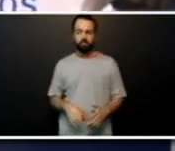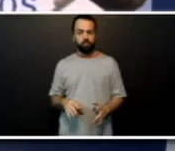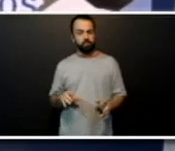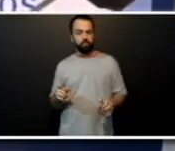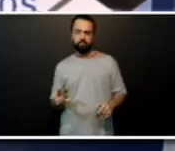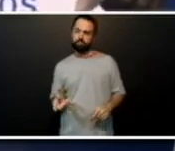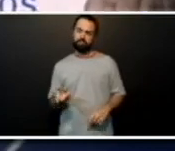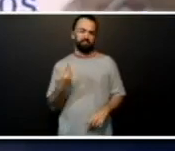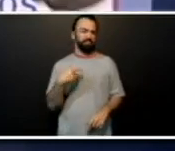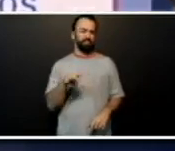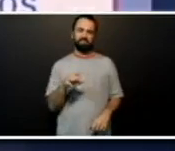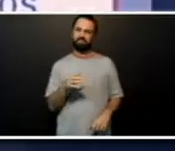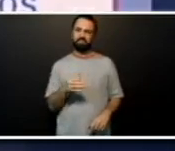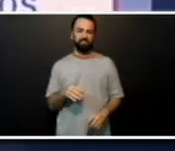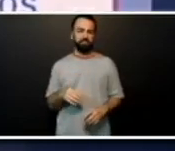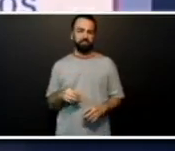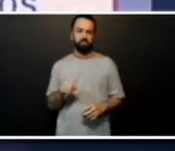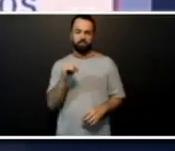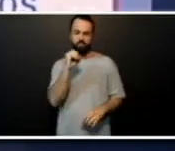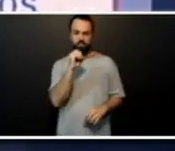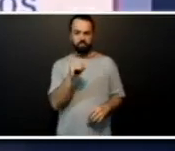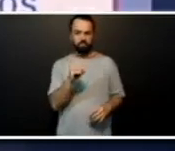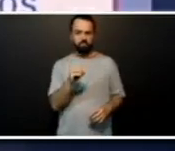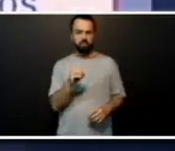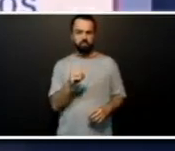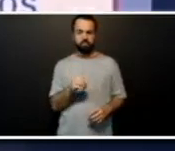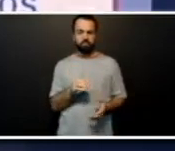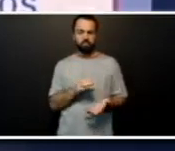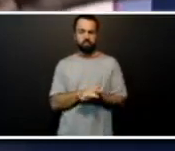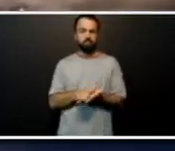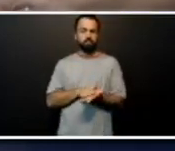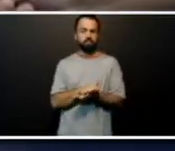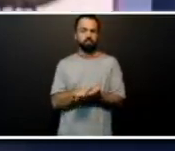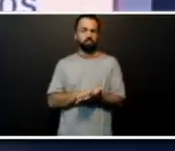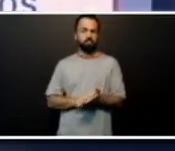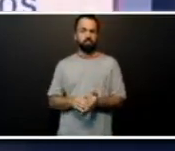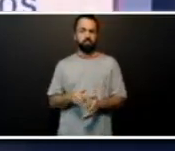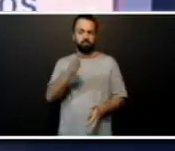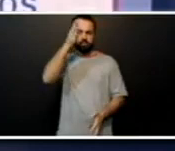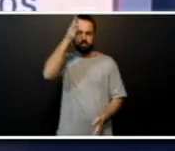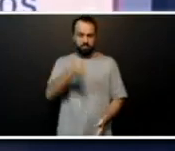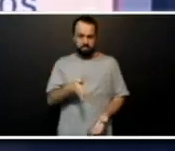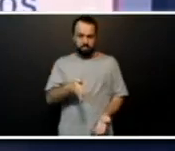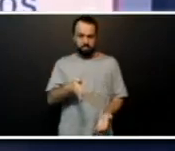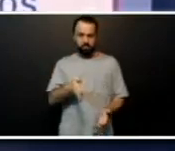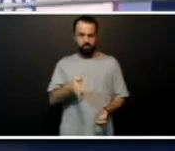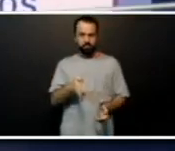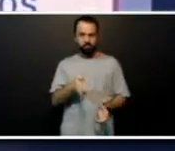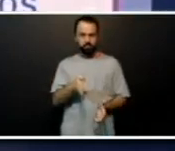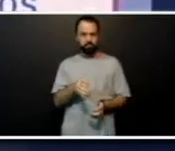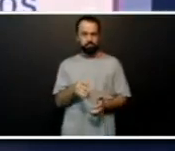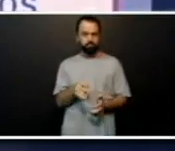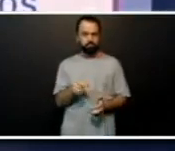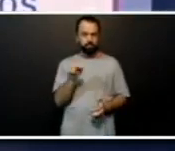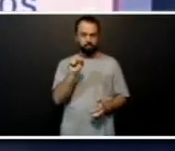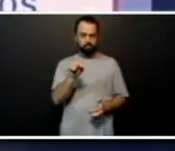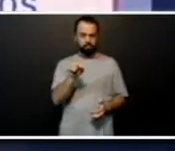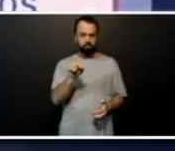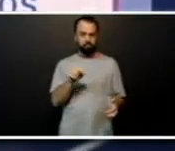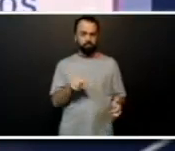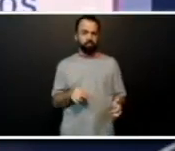Nenhum dos dois. Meu 0 é apenas um ponto de referência.